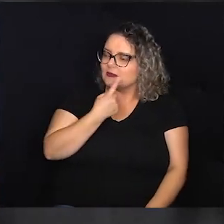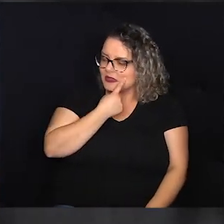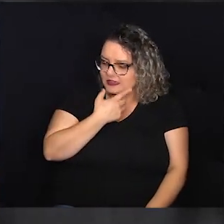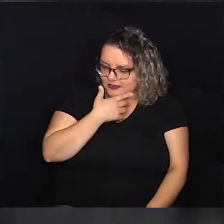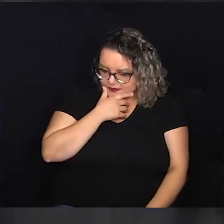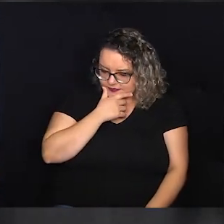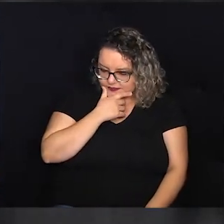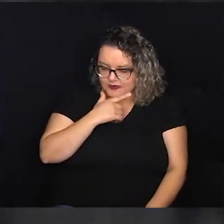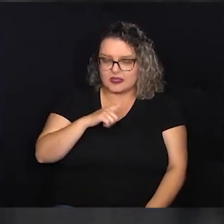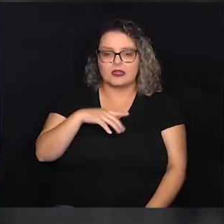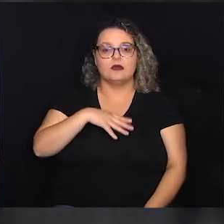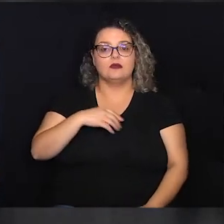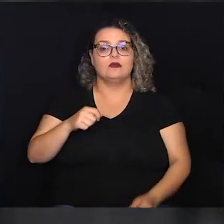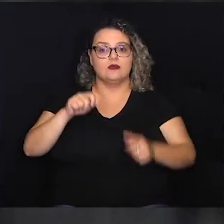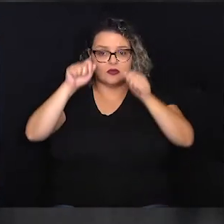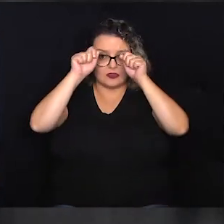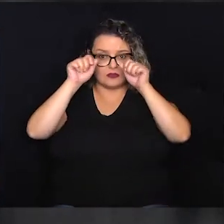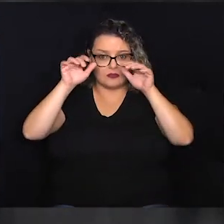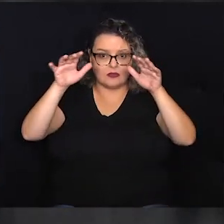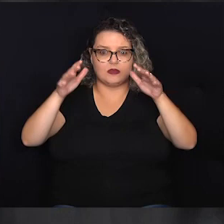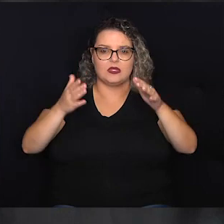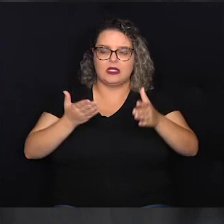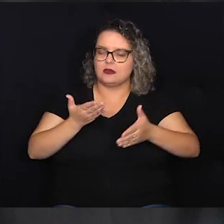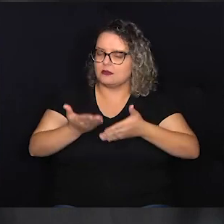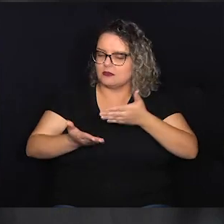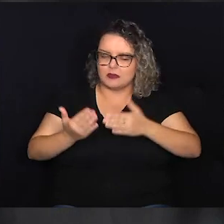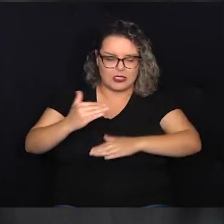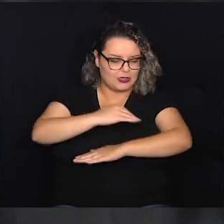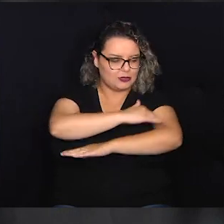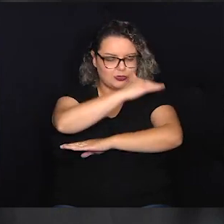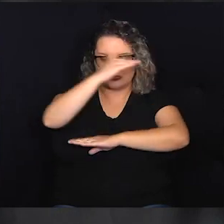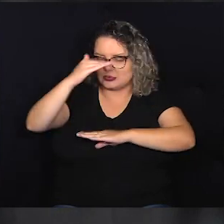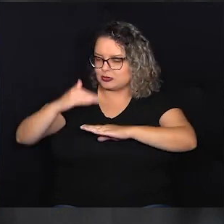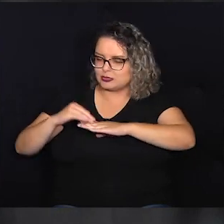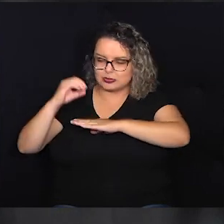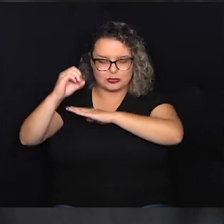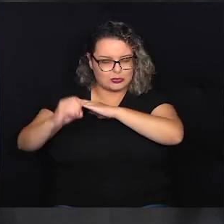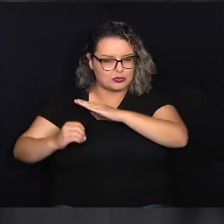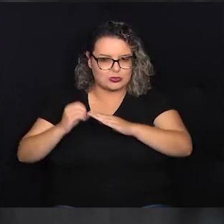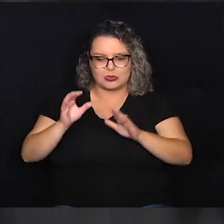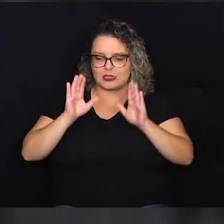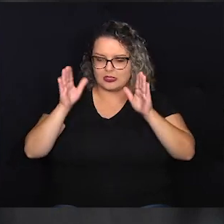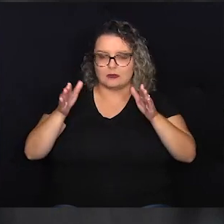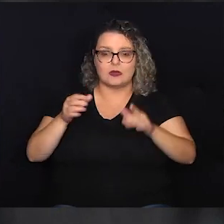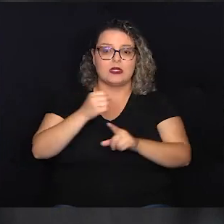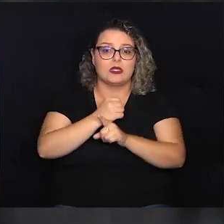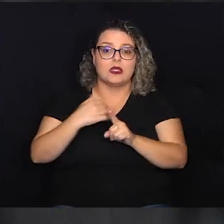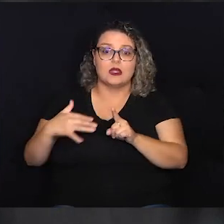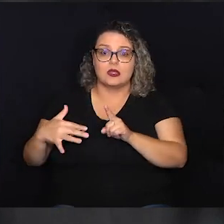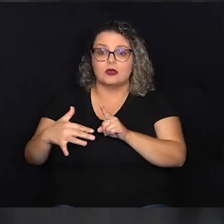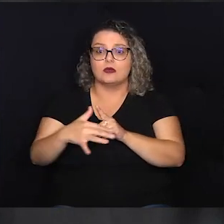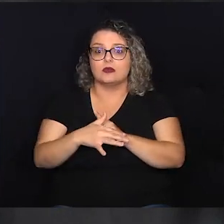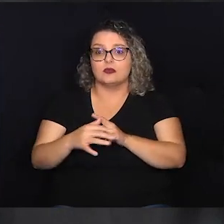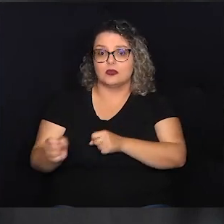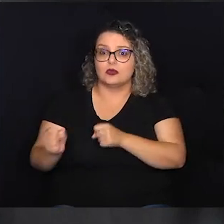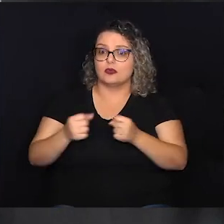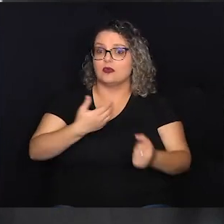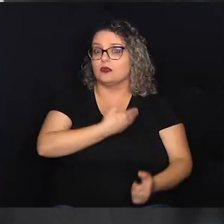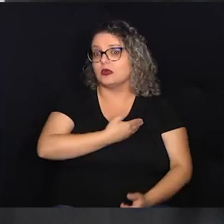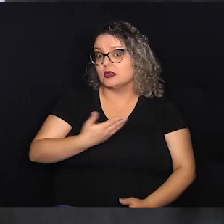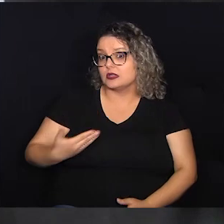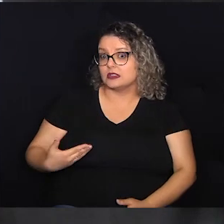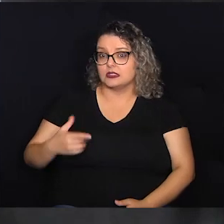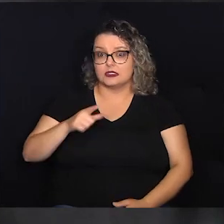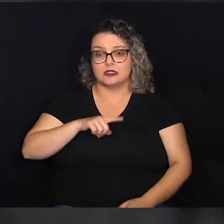filho autista requer muito cuidado e a gente precisava ter a sociedade, o poder público, teria que ter um